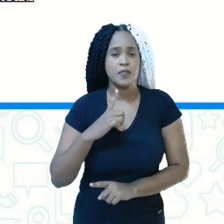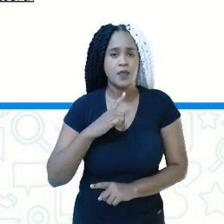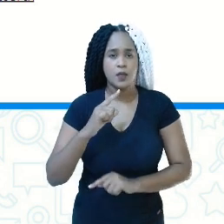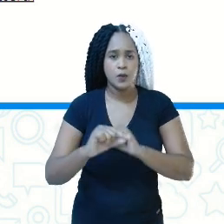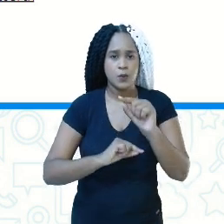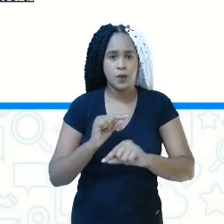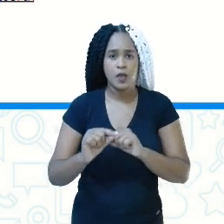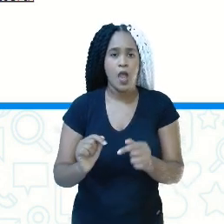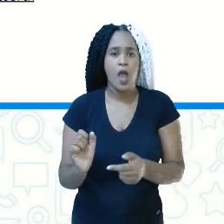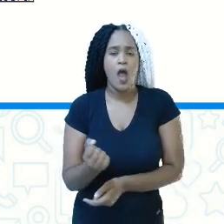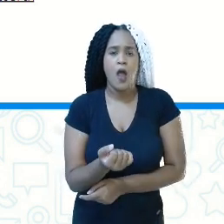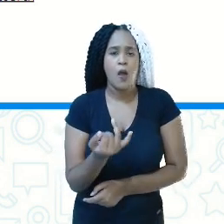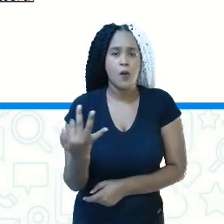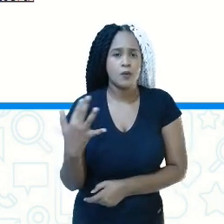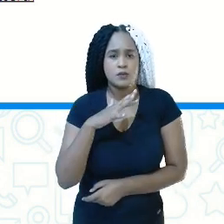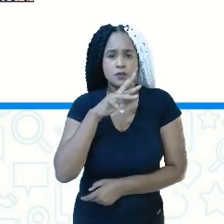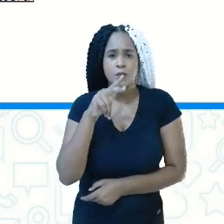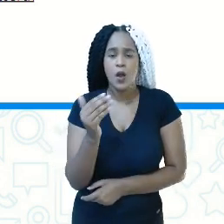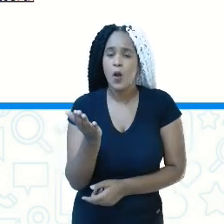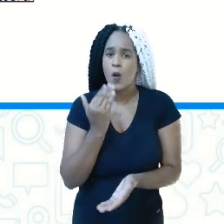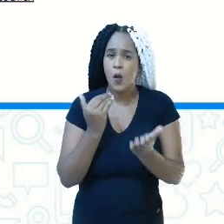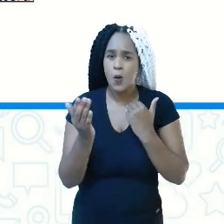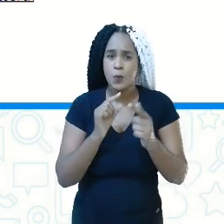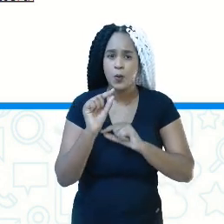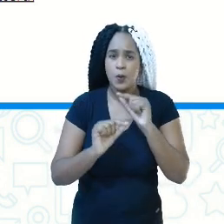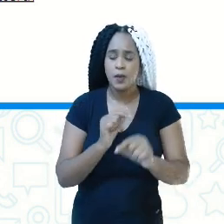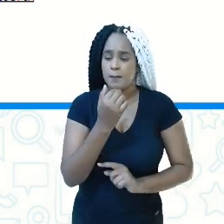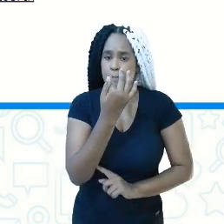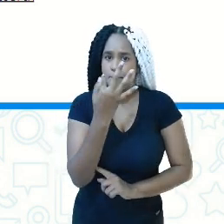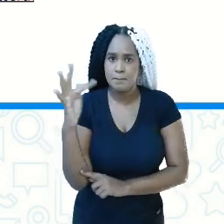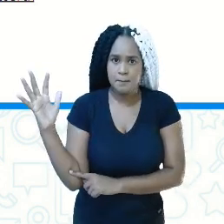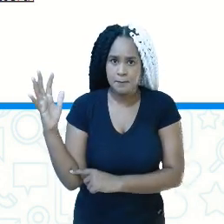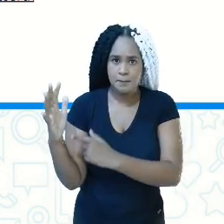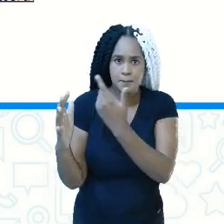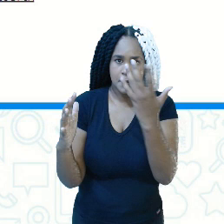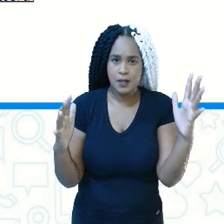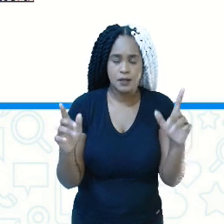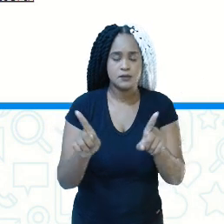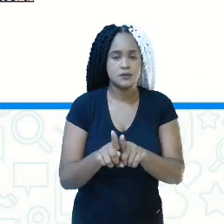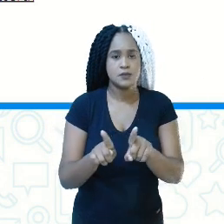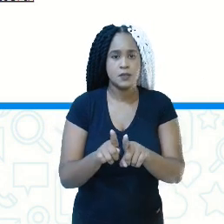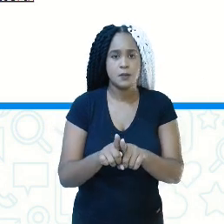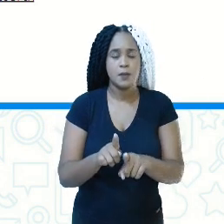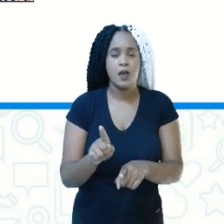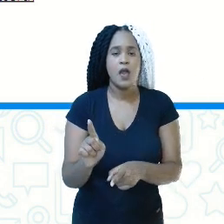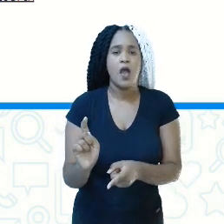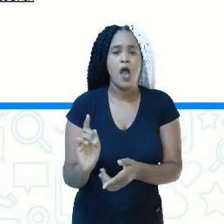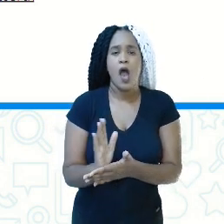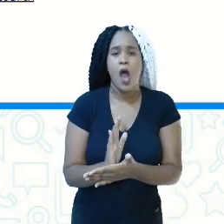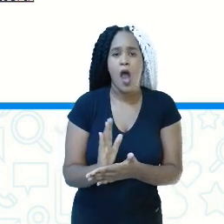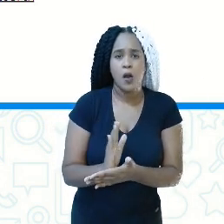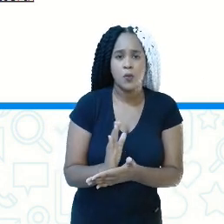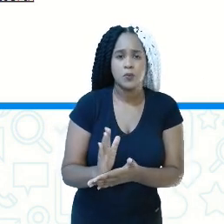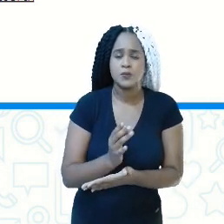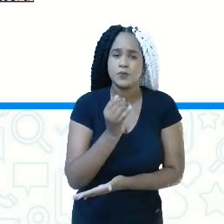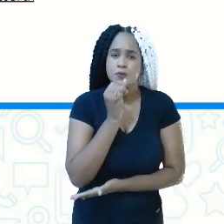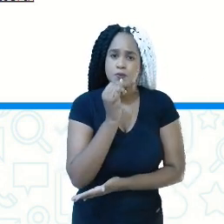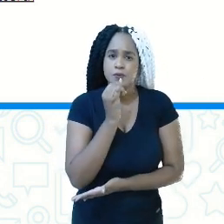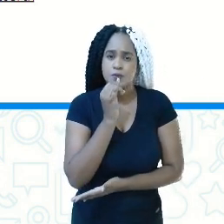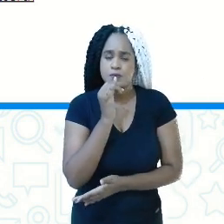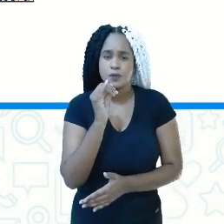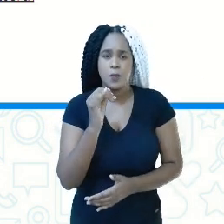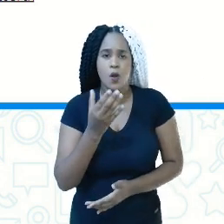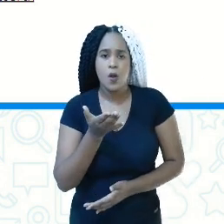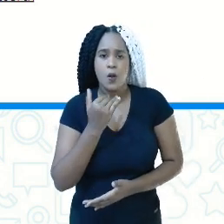de vegetais, como o coelho, como o alce. Os carnívoros, que nós temos o lobo e